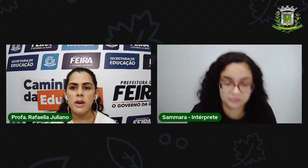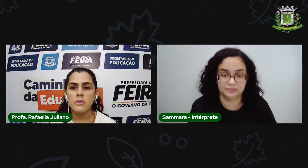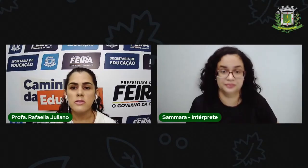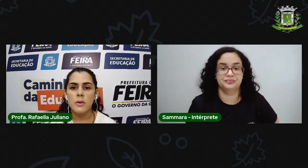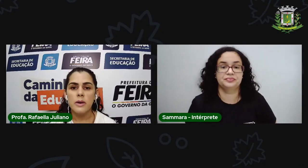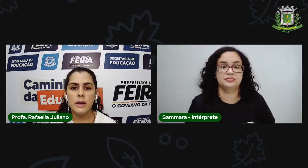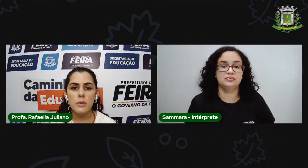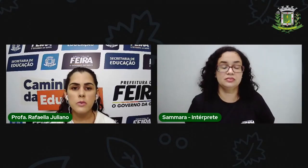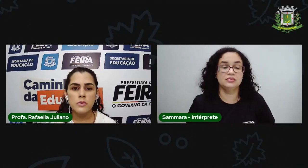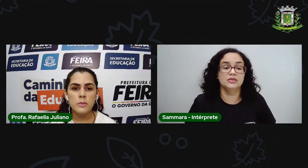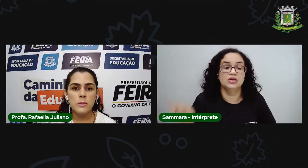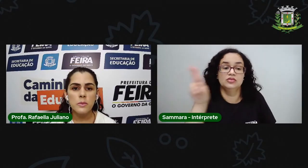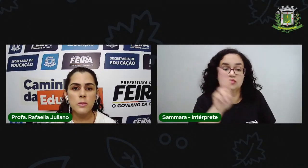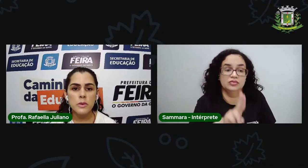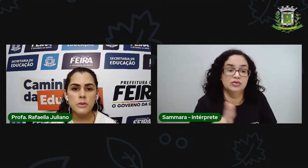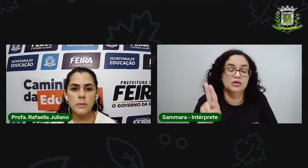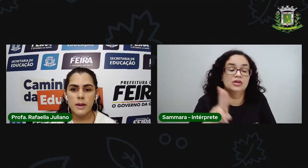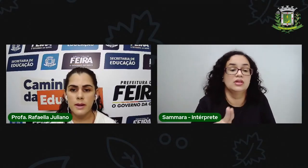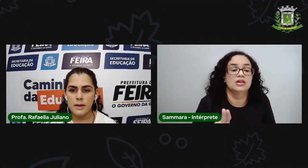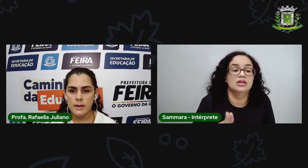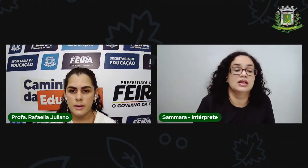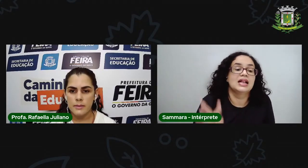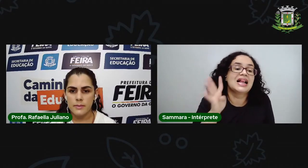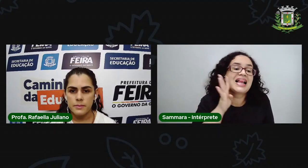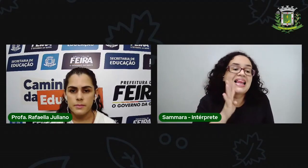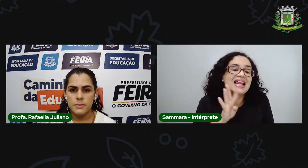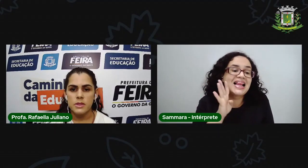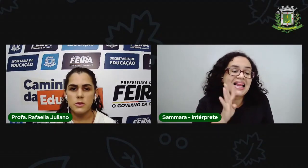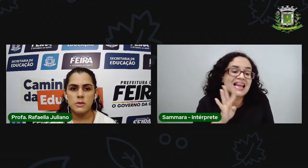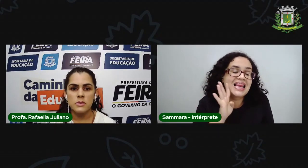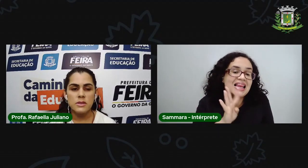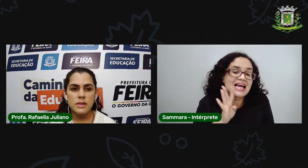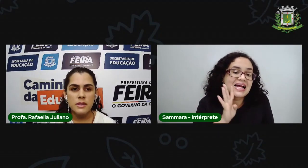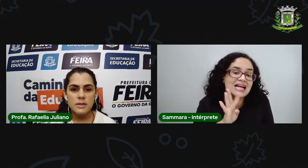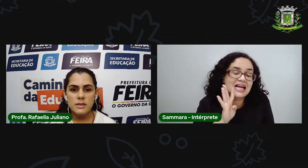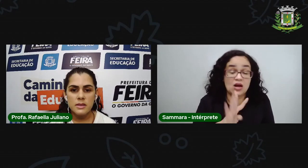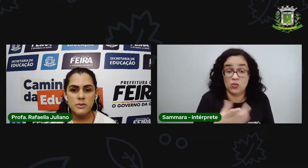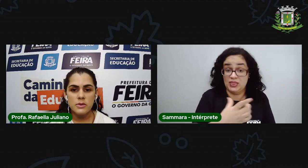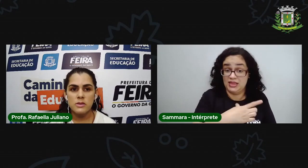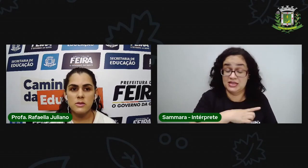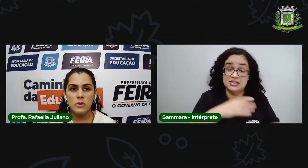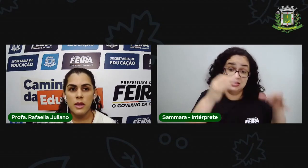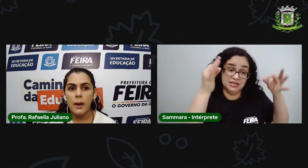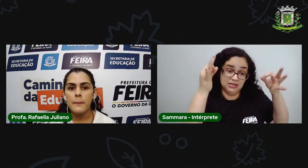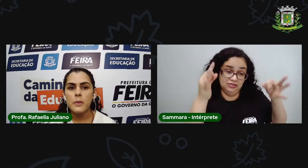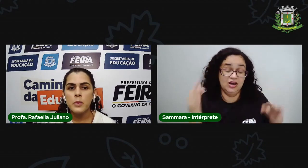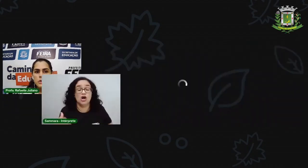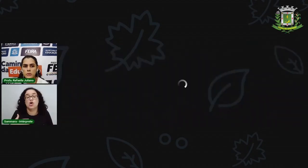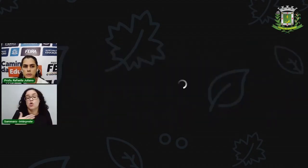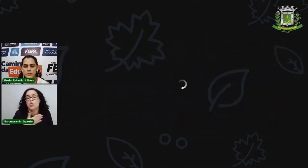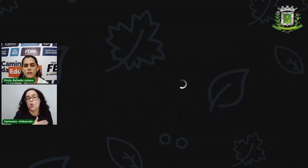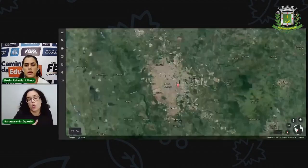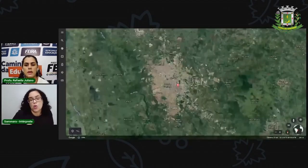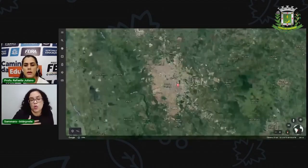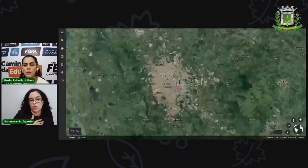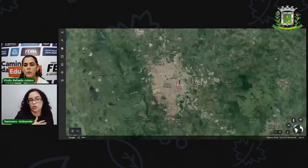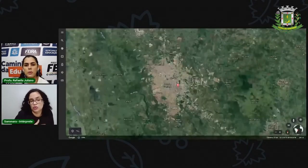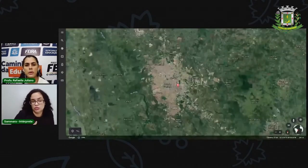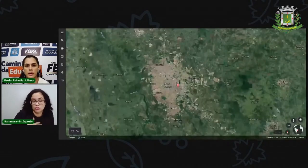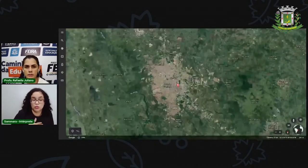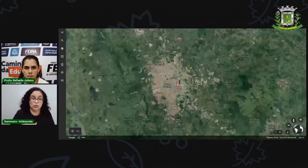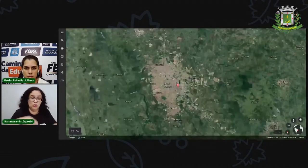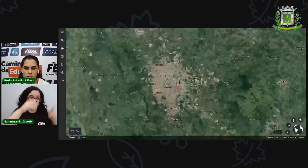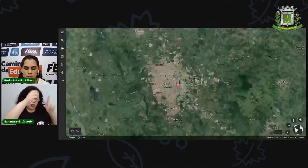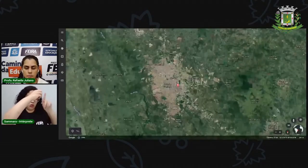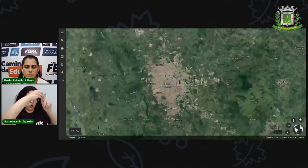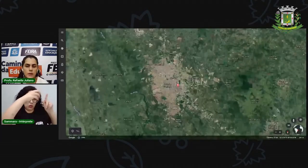E vai usar um recurso muito bacana, que eu tenho certeza que vocês vão gostar muito, que é o